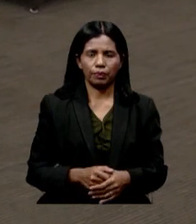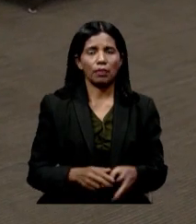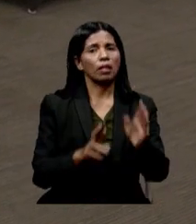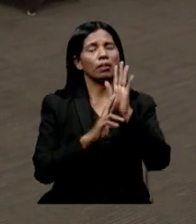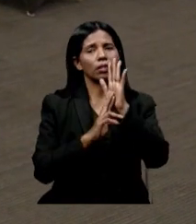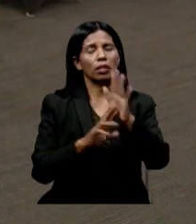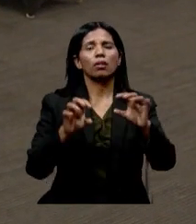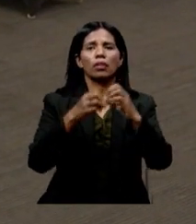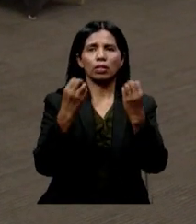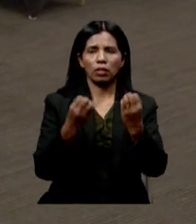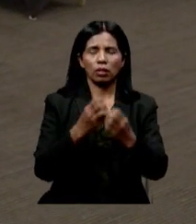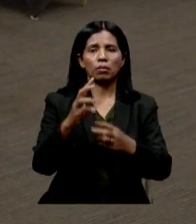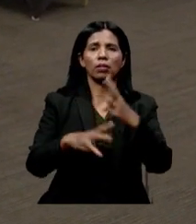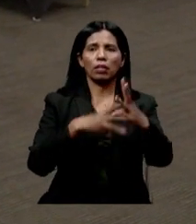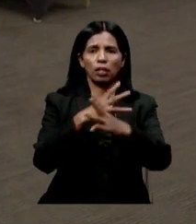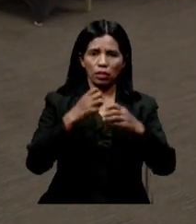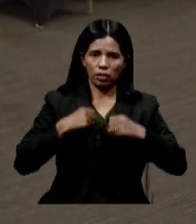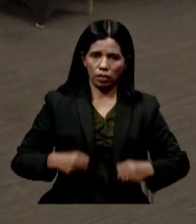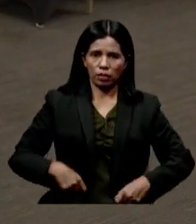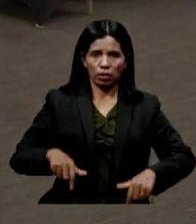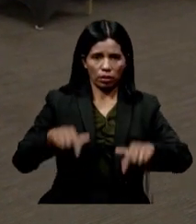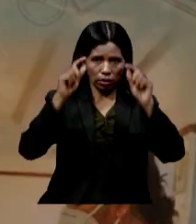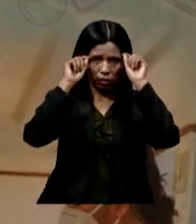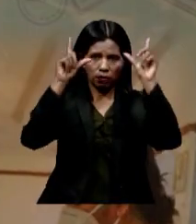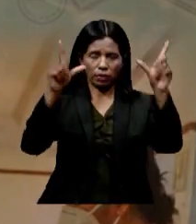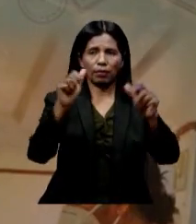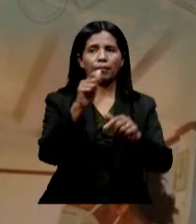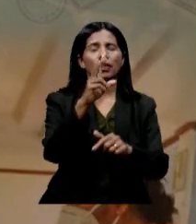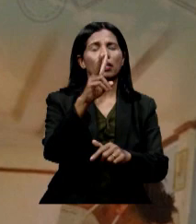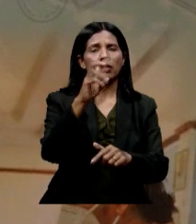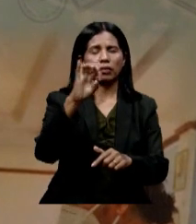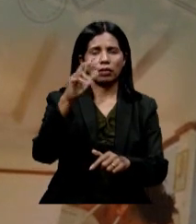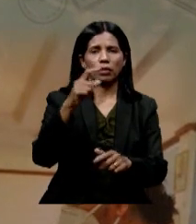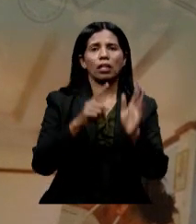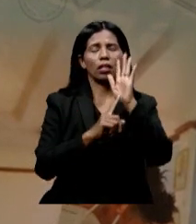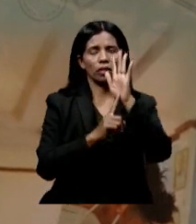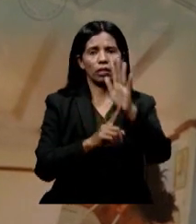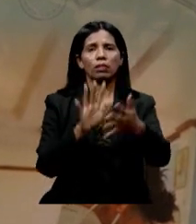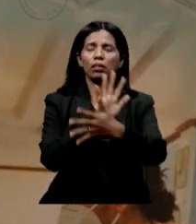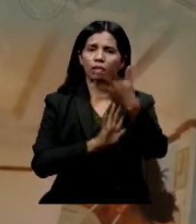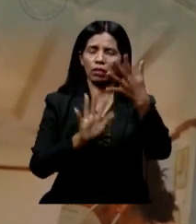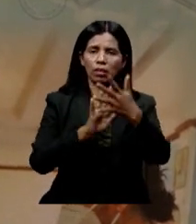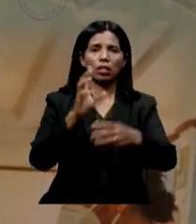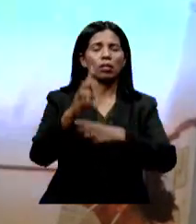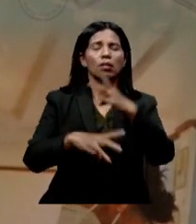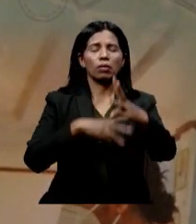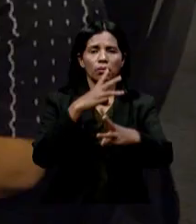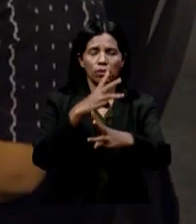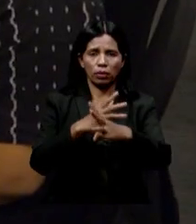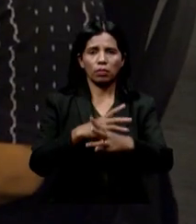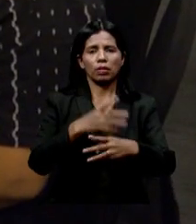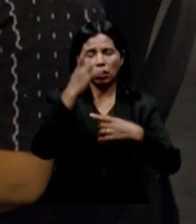Representante da Organização Mundial de Saúde e Timor-Leste, Arvin Matur Hatokestaune, e a celebração Lorong Mundial